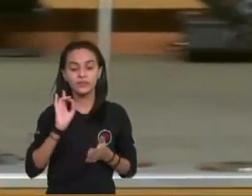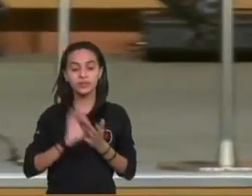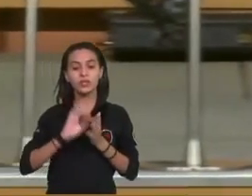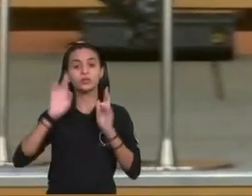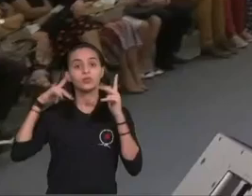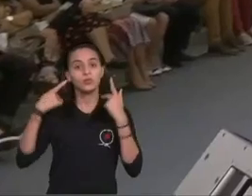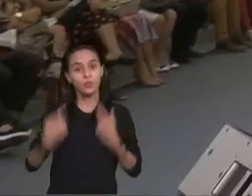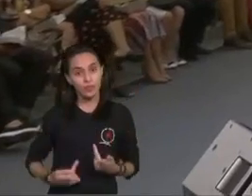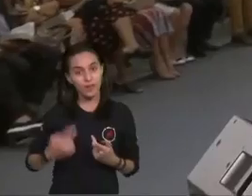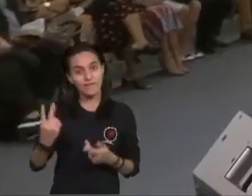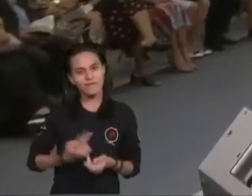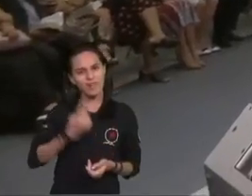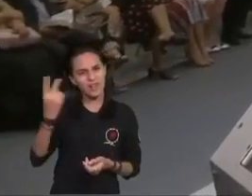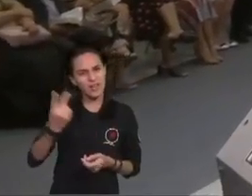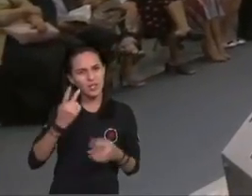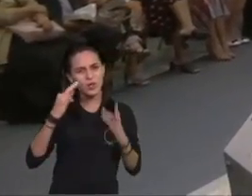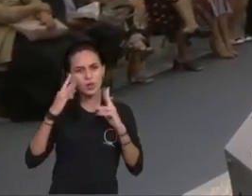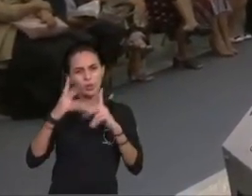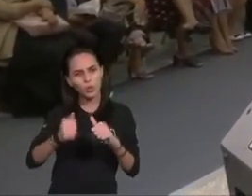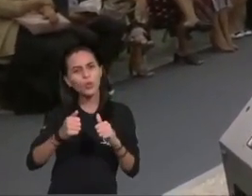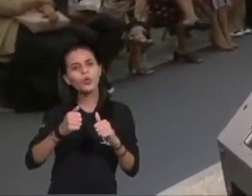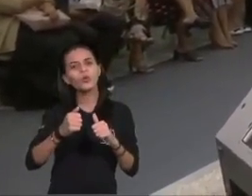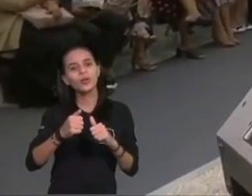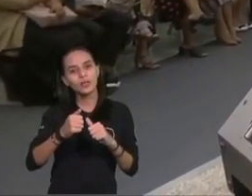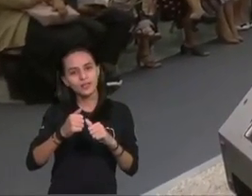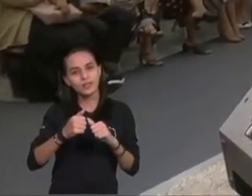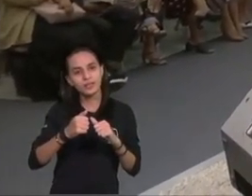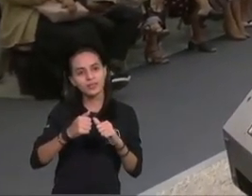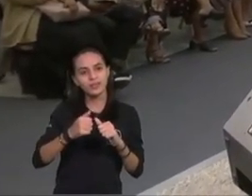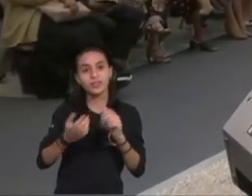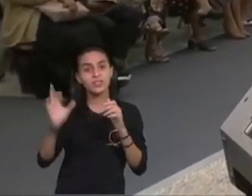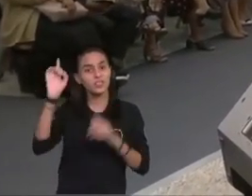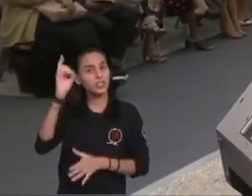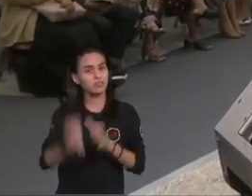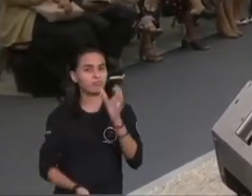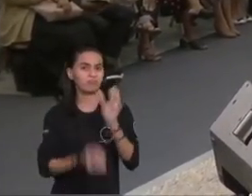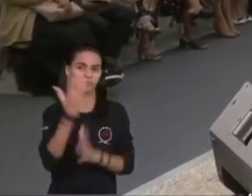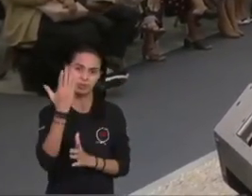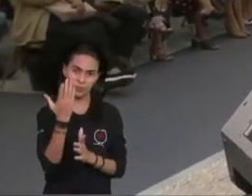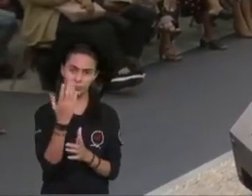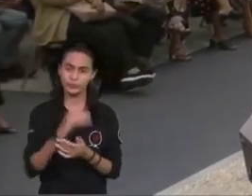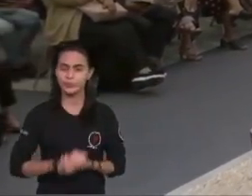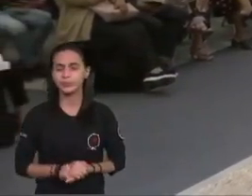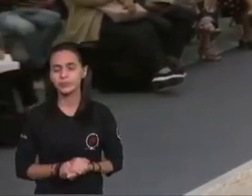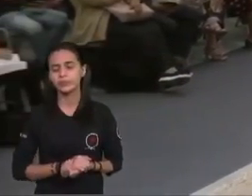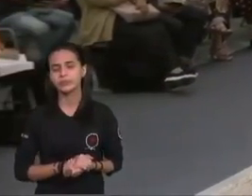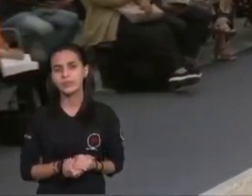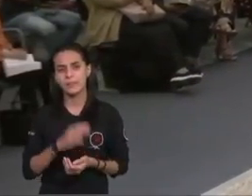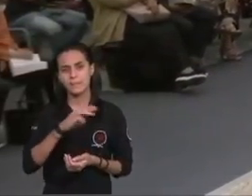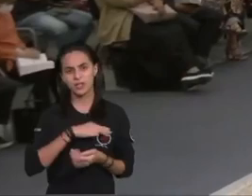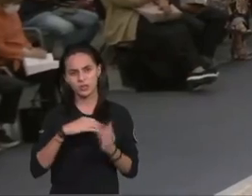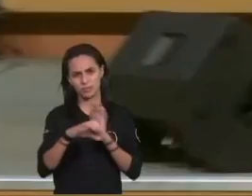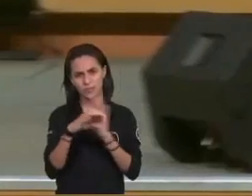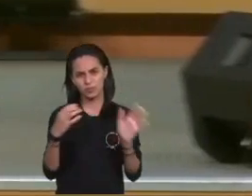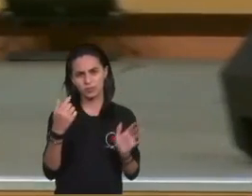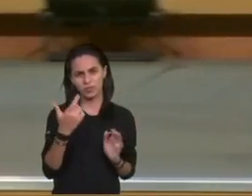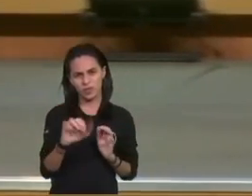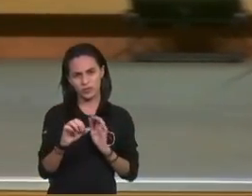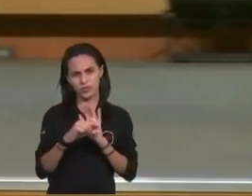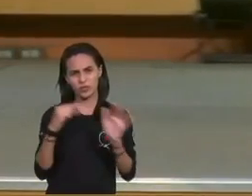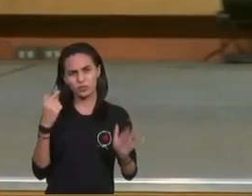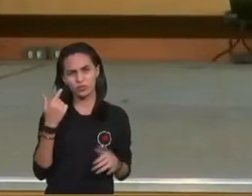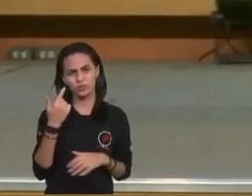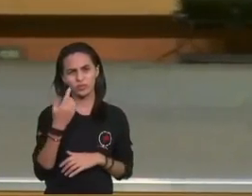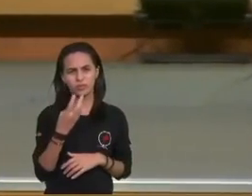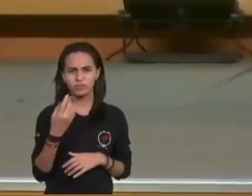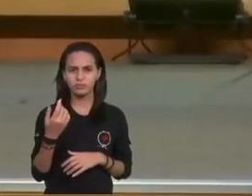humano é a mais valiosa de todas as criaturas que Deus fez tanto é que em Mateus 1031 diz não